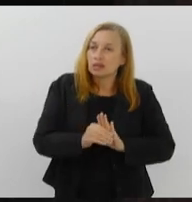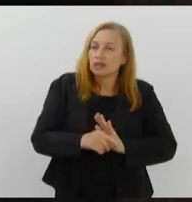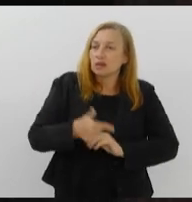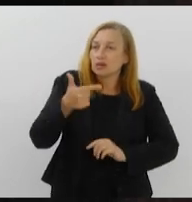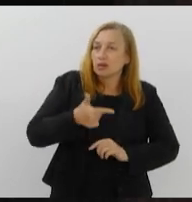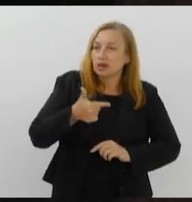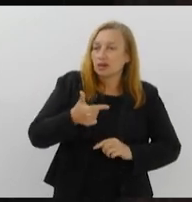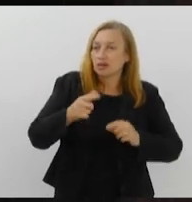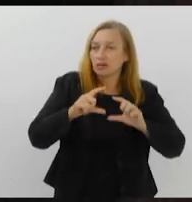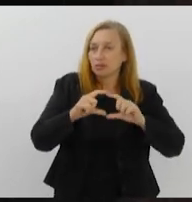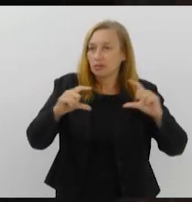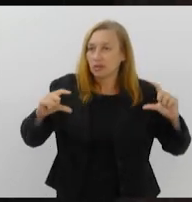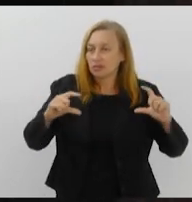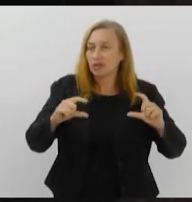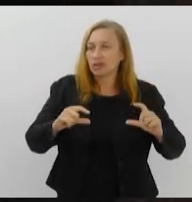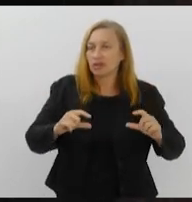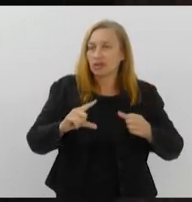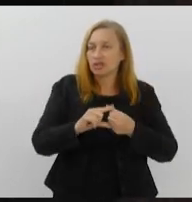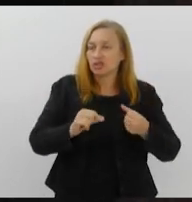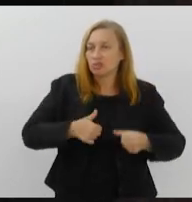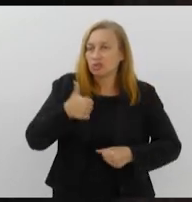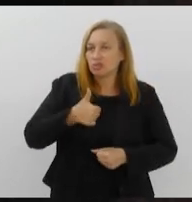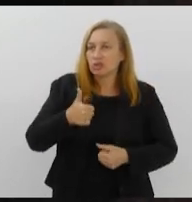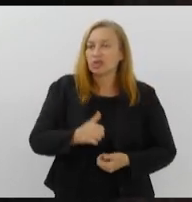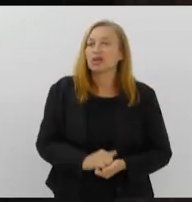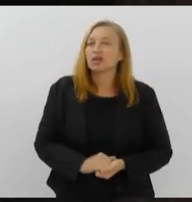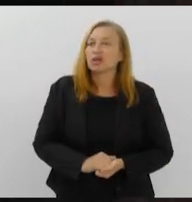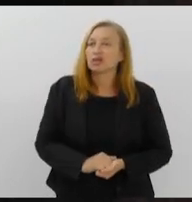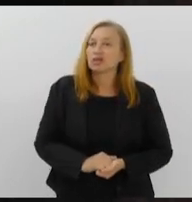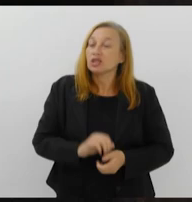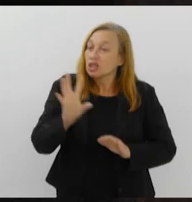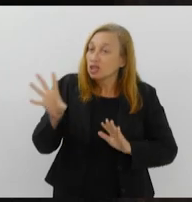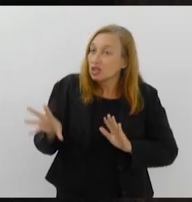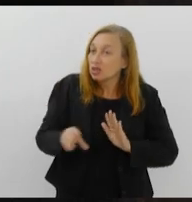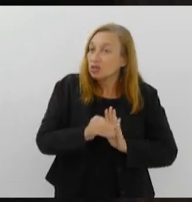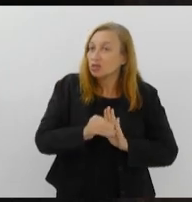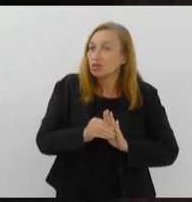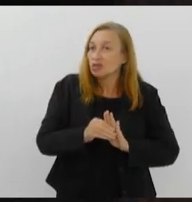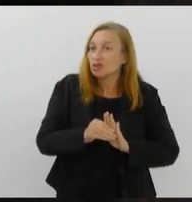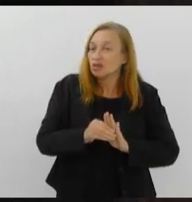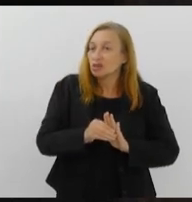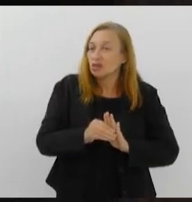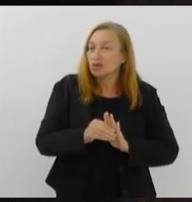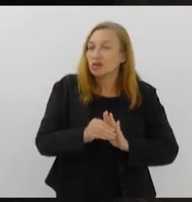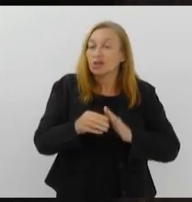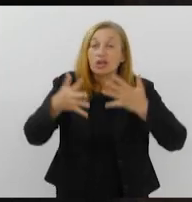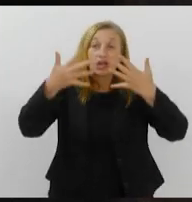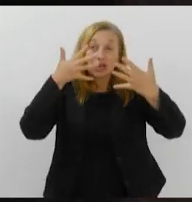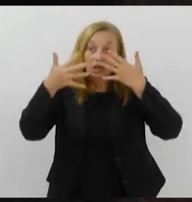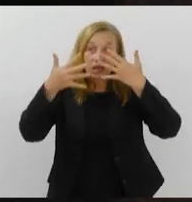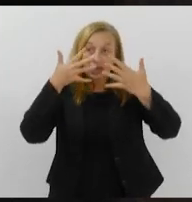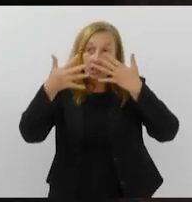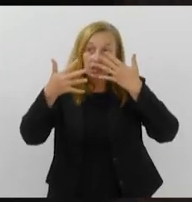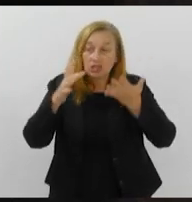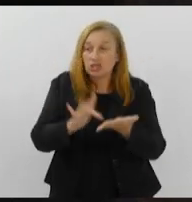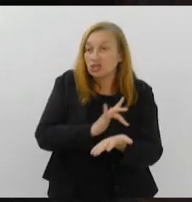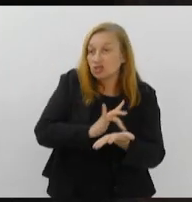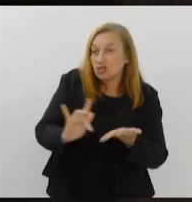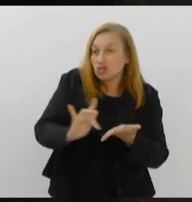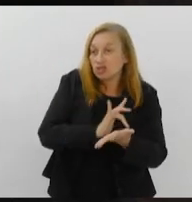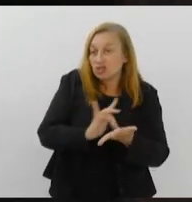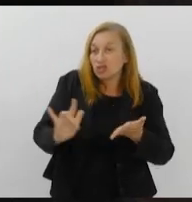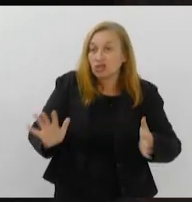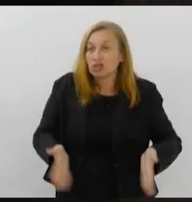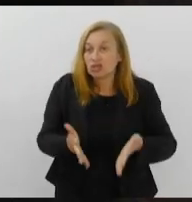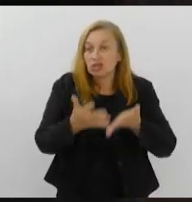artigo 1º, dizendo, né, e incluindo, promover transparência digital e